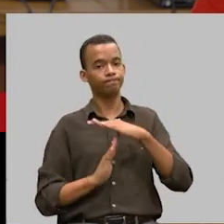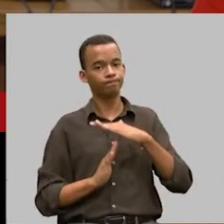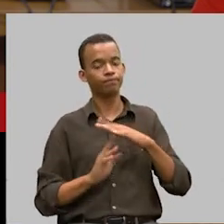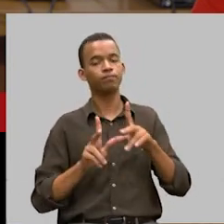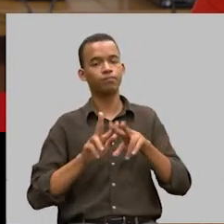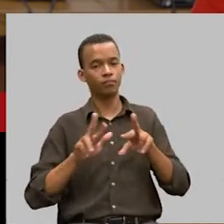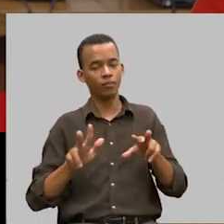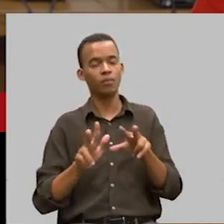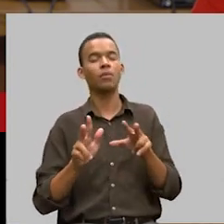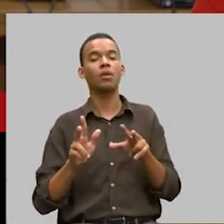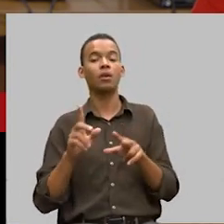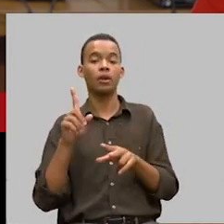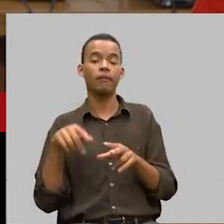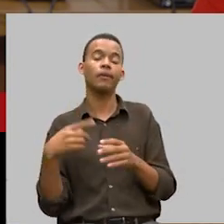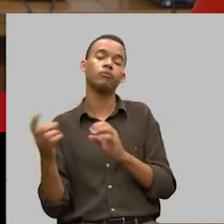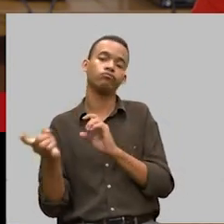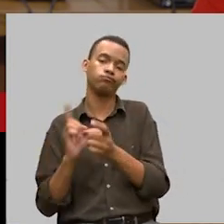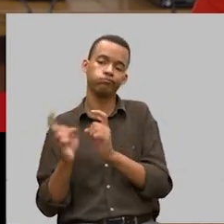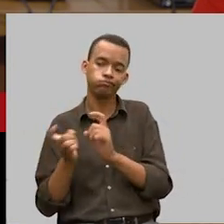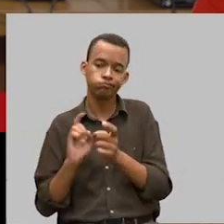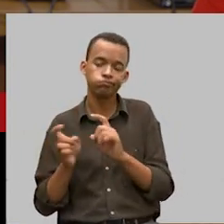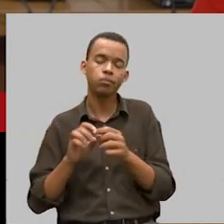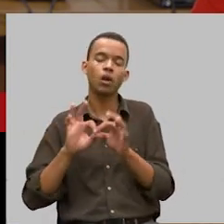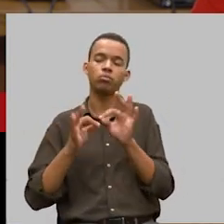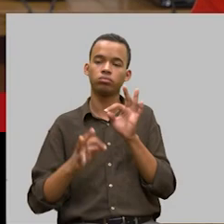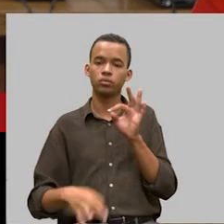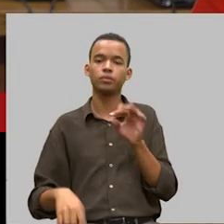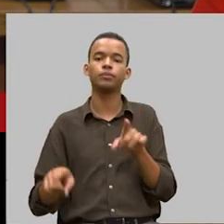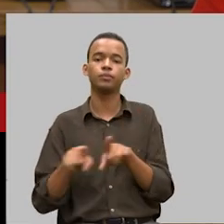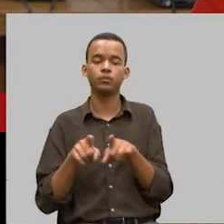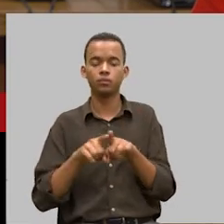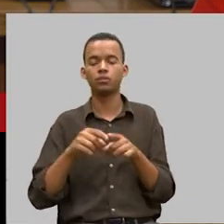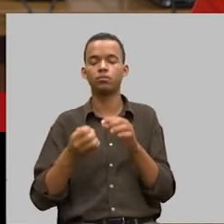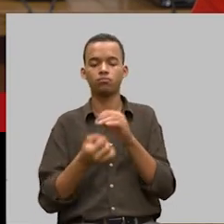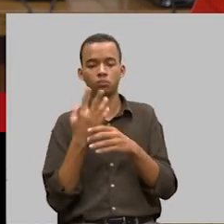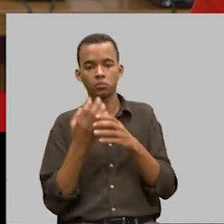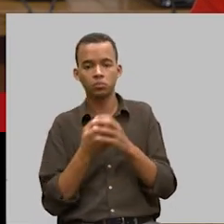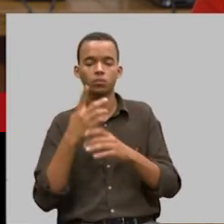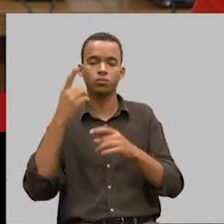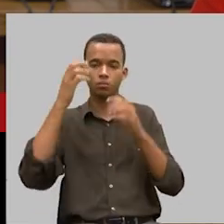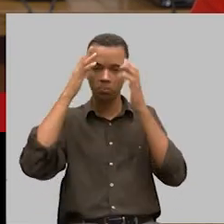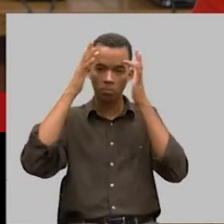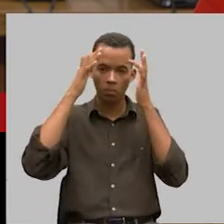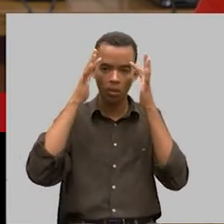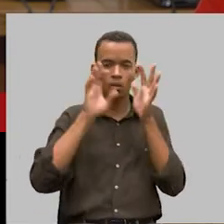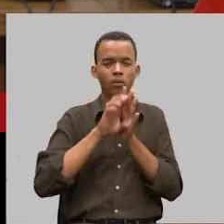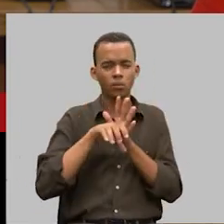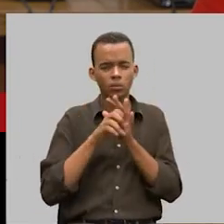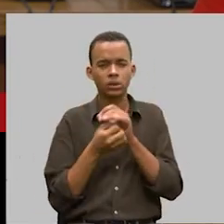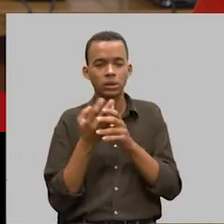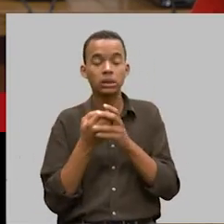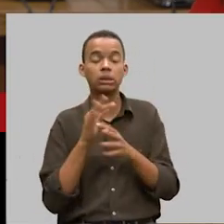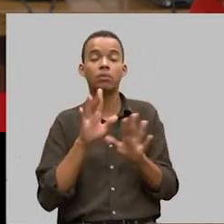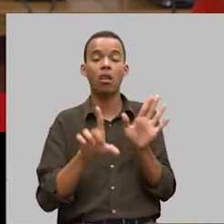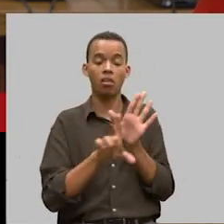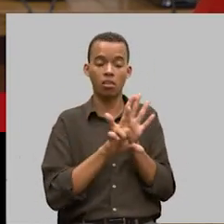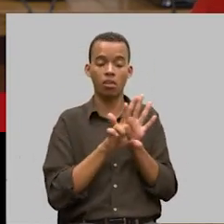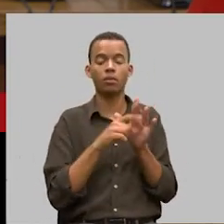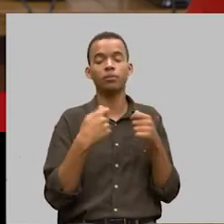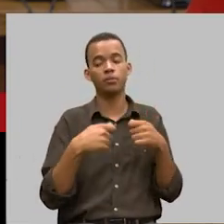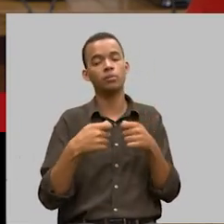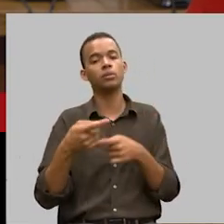muito diálogo debate construção de consensos qualquer lei precisa partir desses